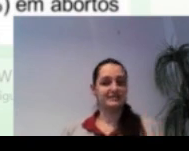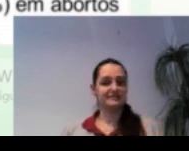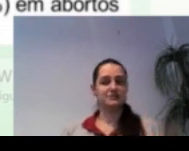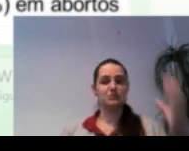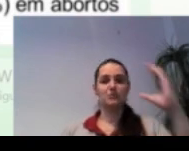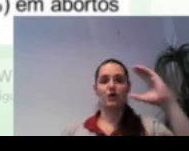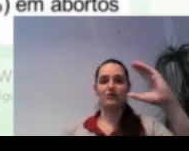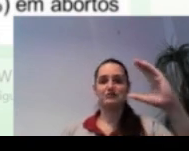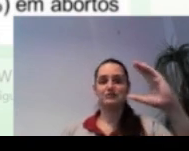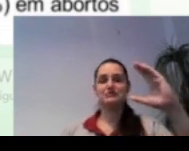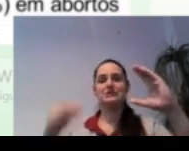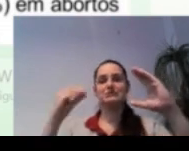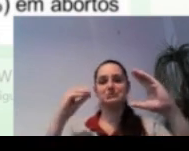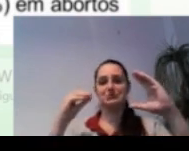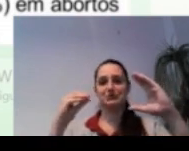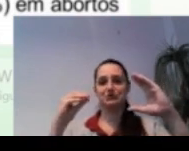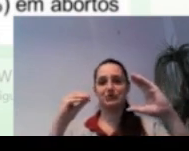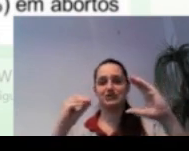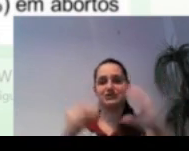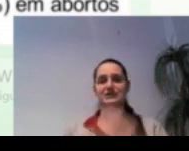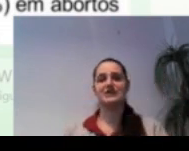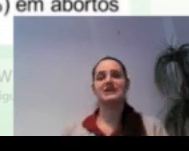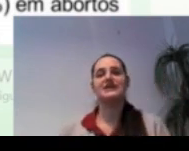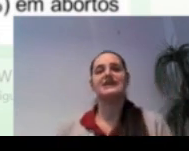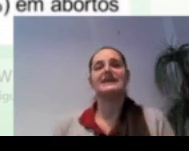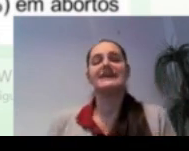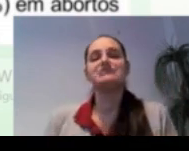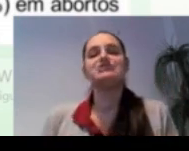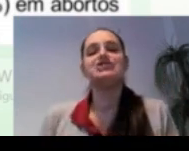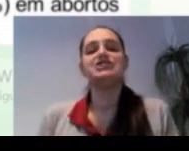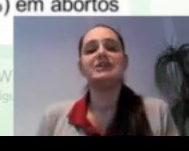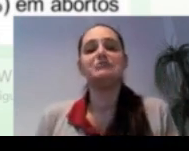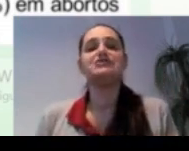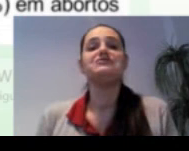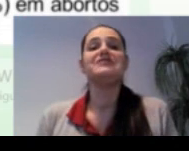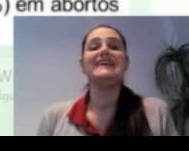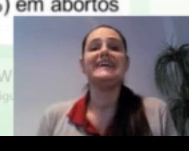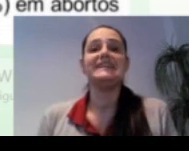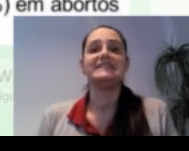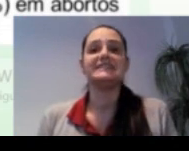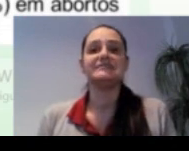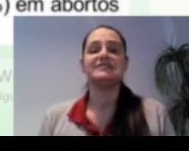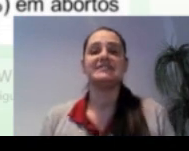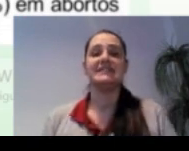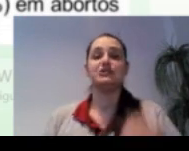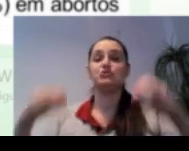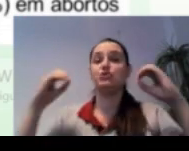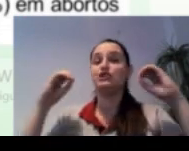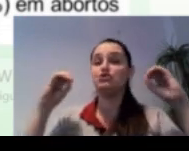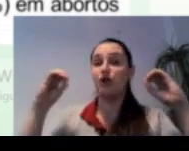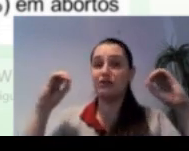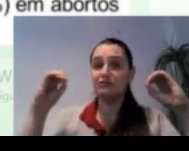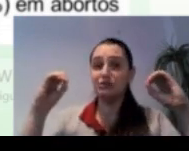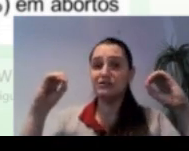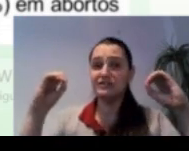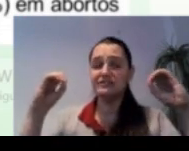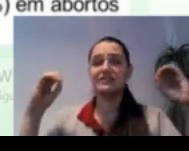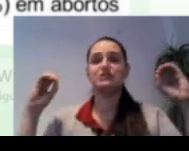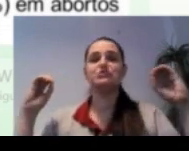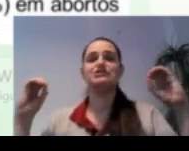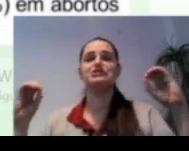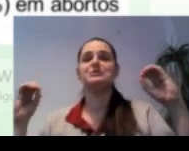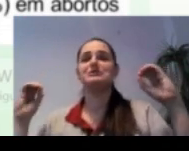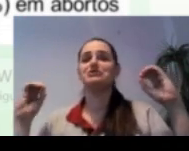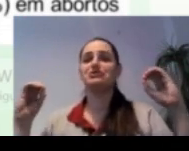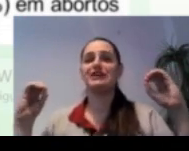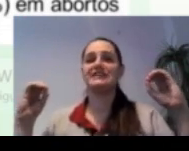em 2. Um óvulo e um espermatozoide. Casos de gêmeos diferentes. Você tem 2 óvulos